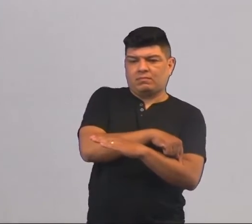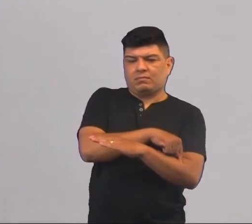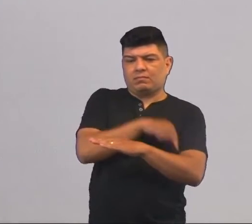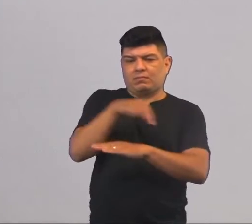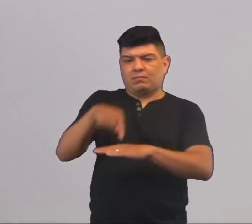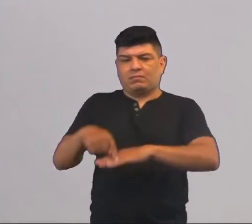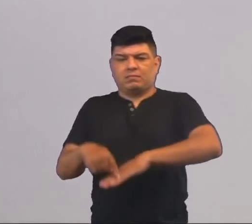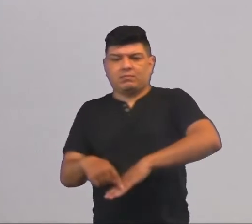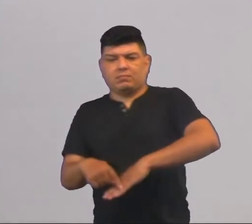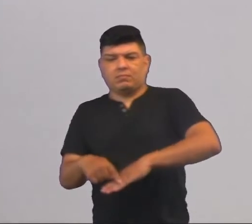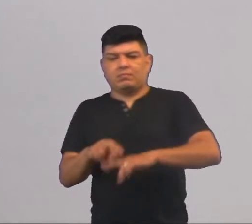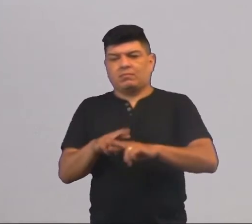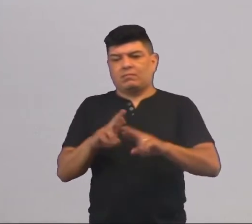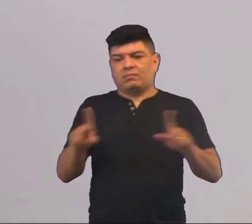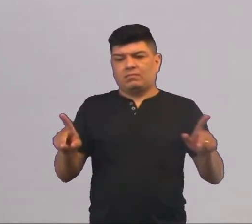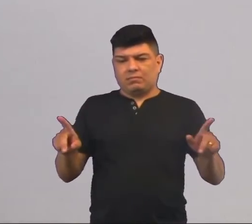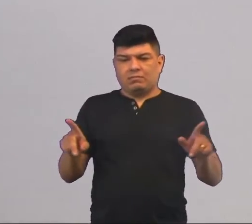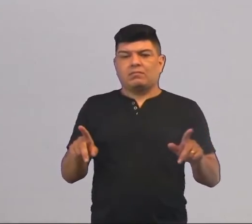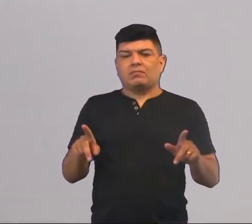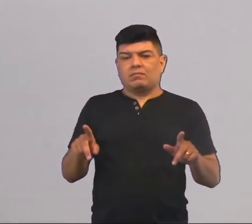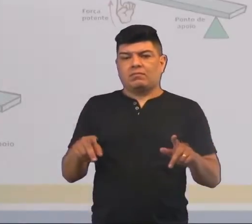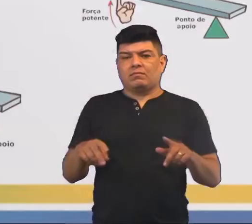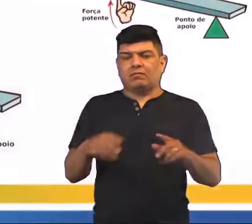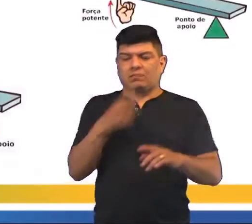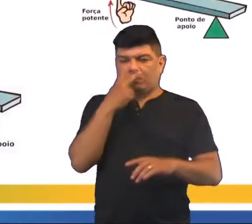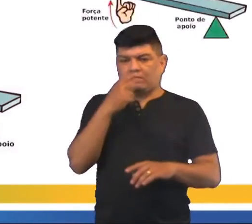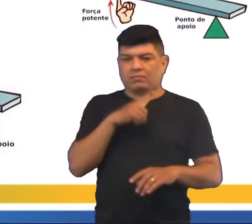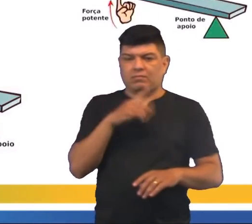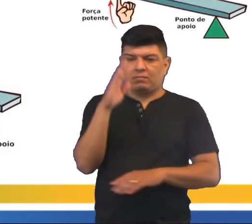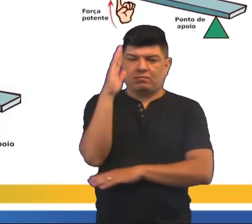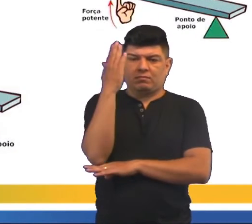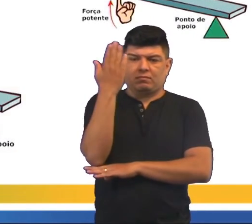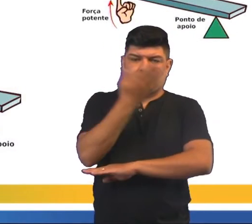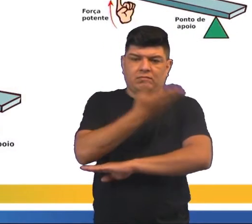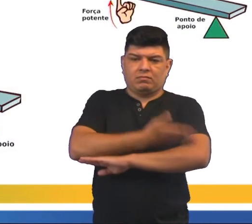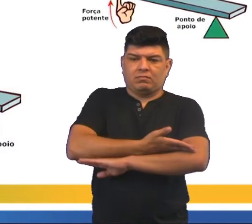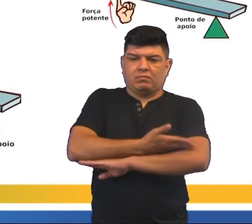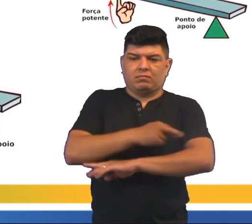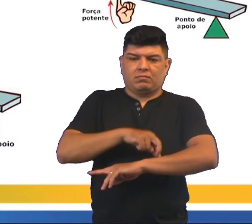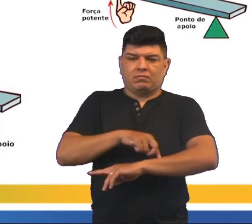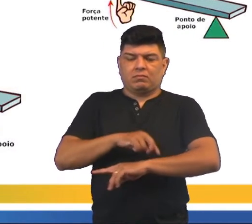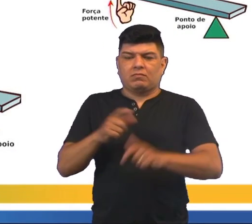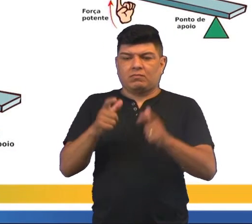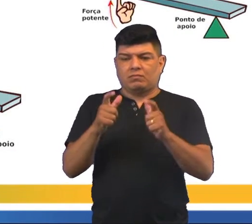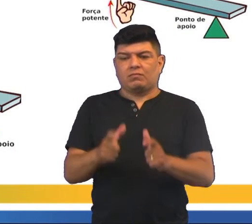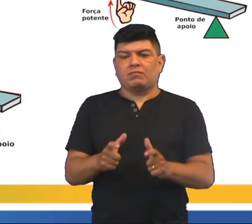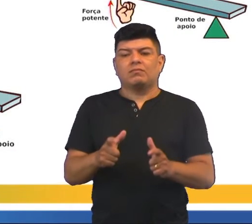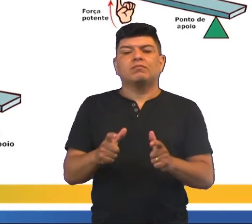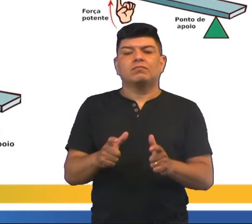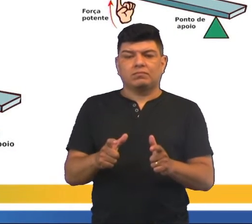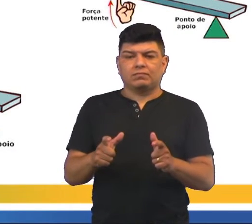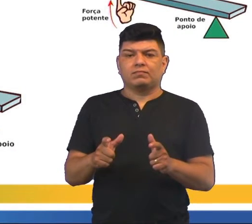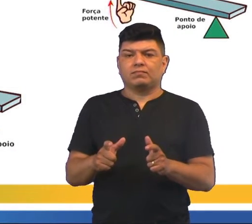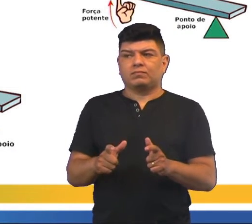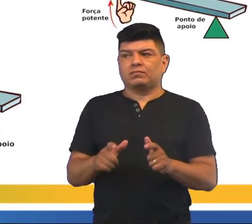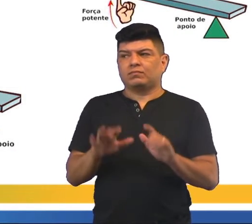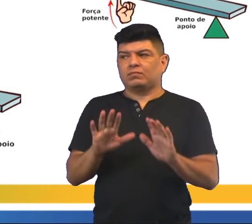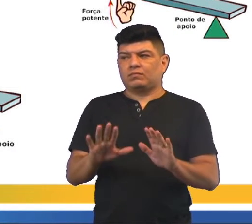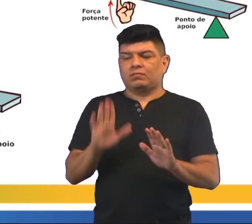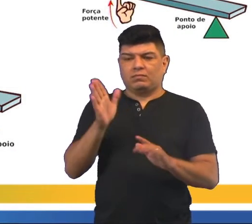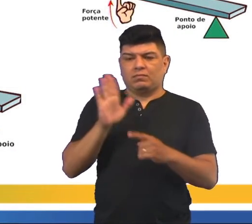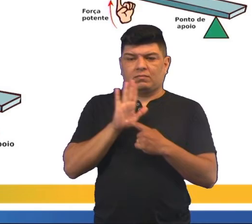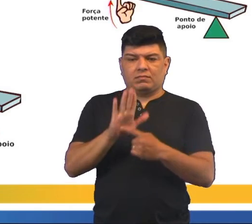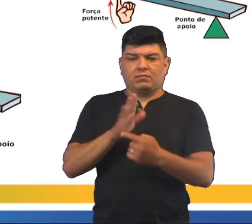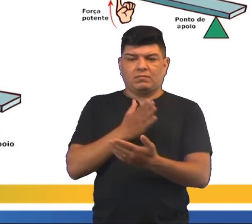tá E aí é diferença né entre os tipos de alavancas no fim das contas vai ser onde está localizado o ponto de